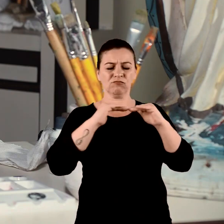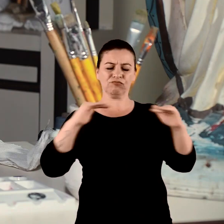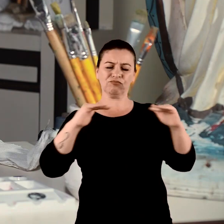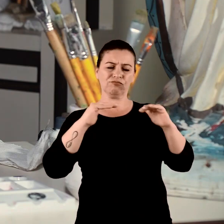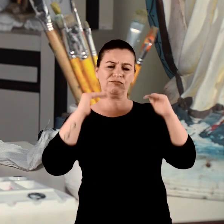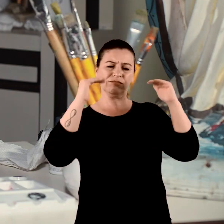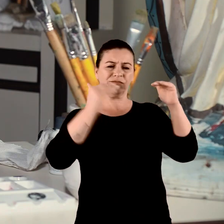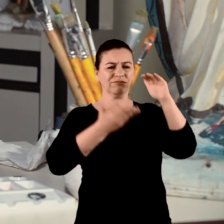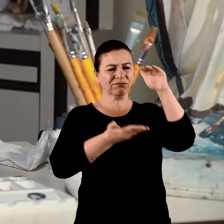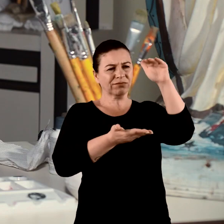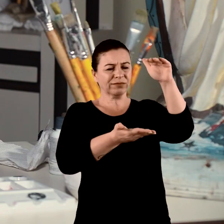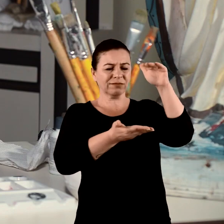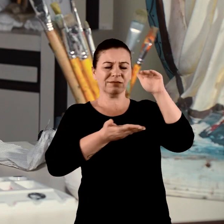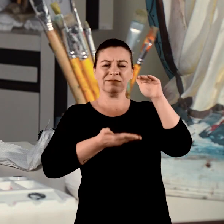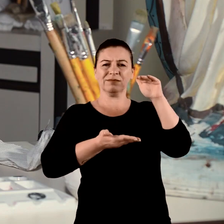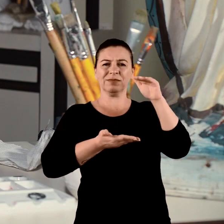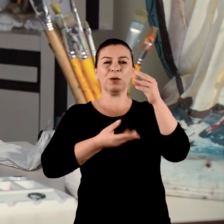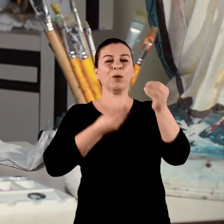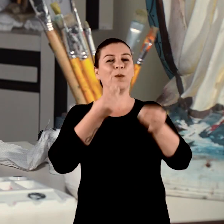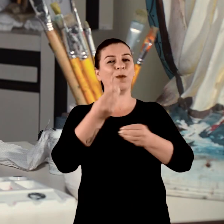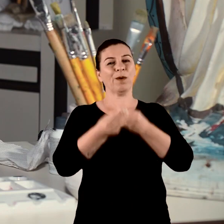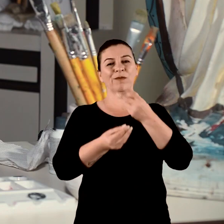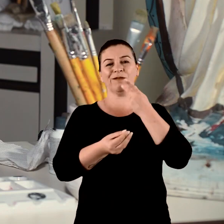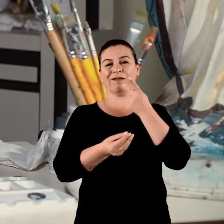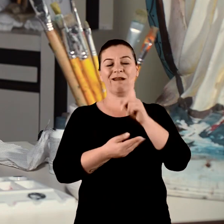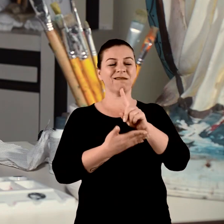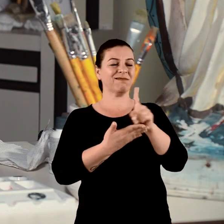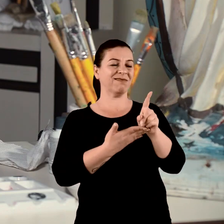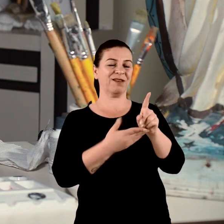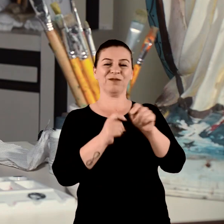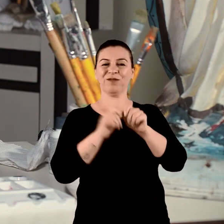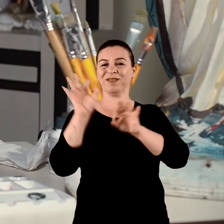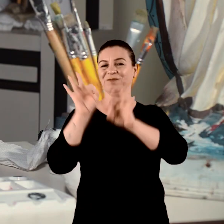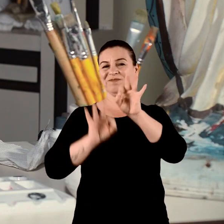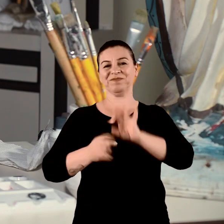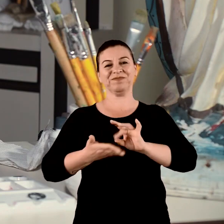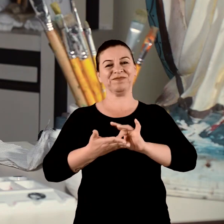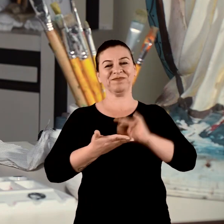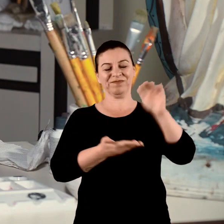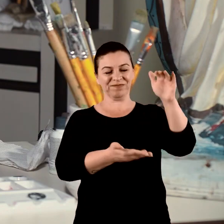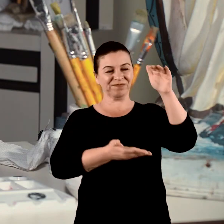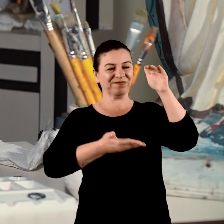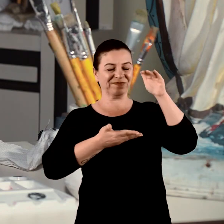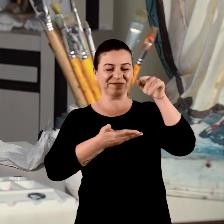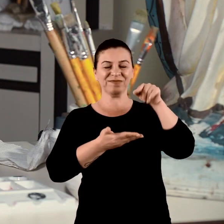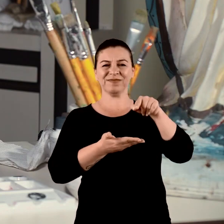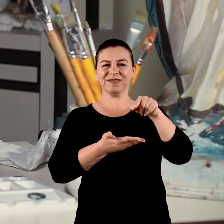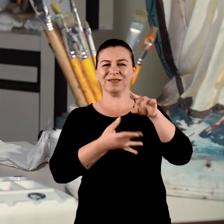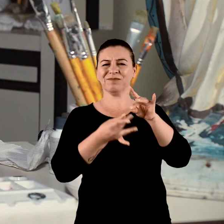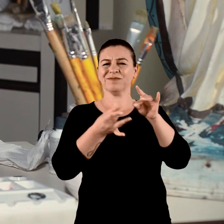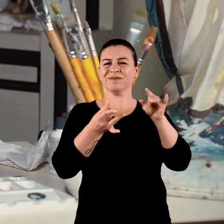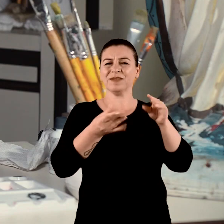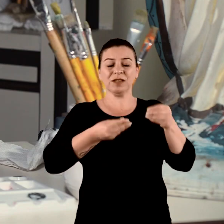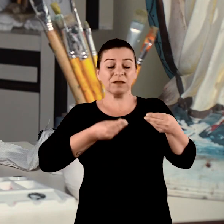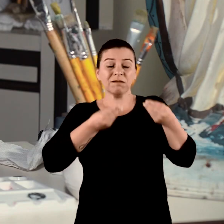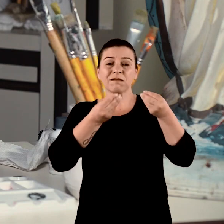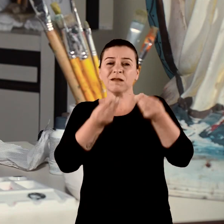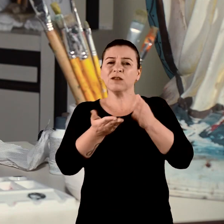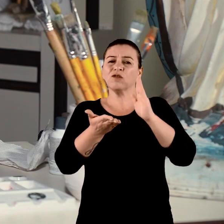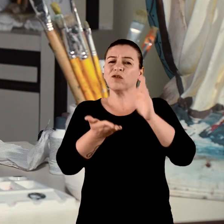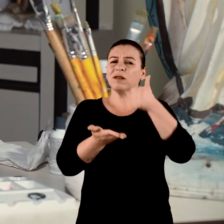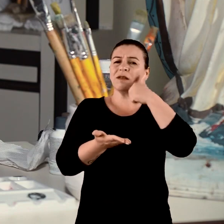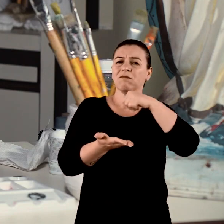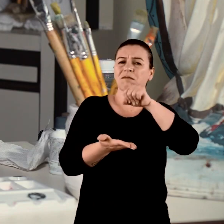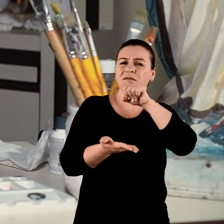numa armarinha, numa prateleira. Como que você vai se negar a restaurar uma situação dessa, uma peça dessa, que veio